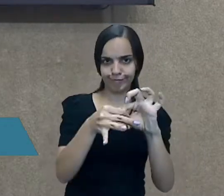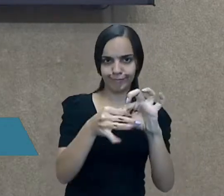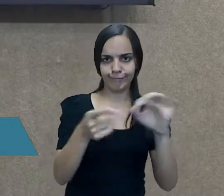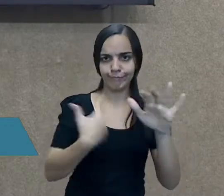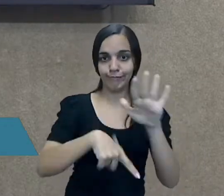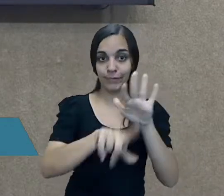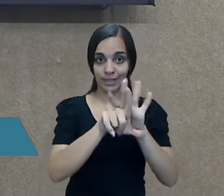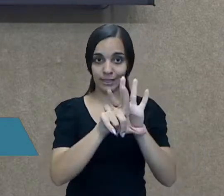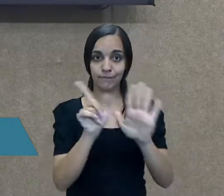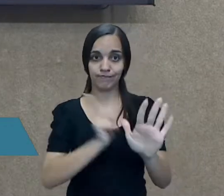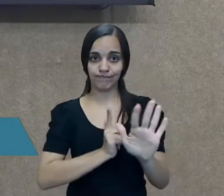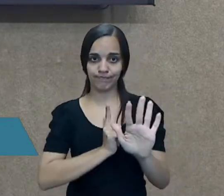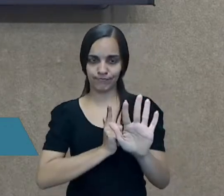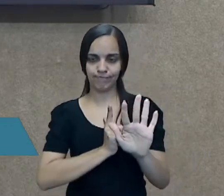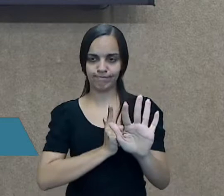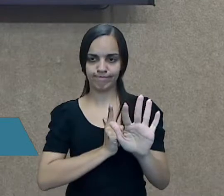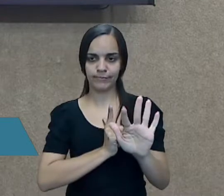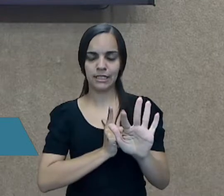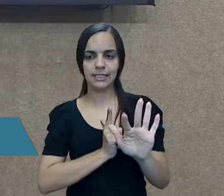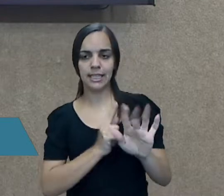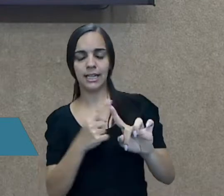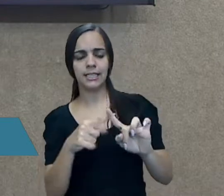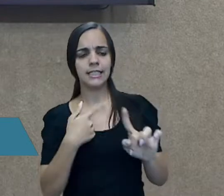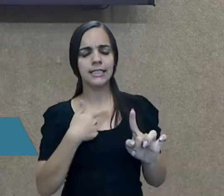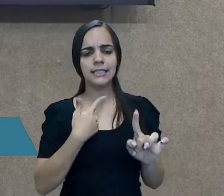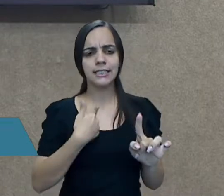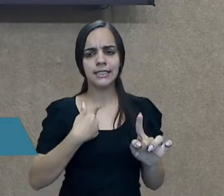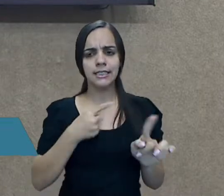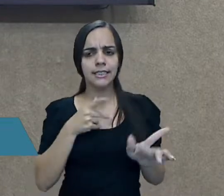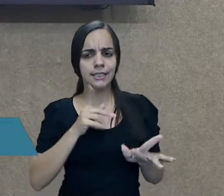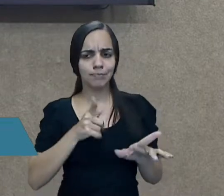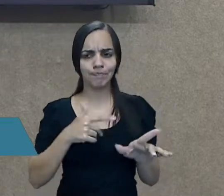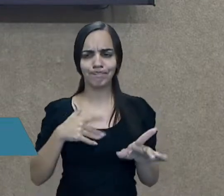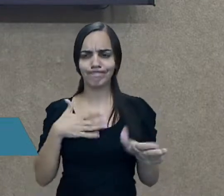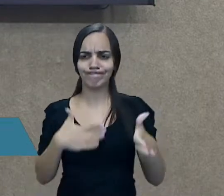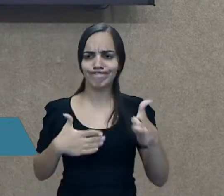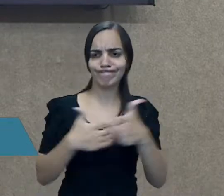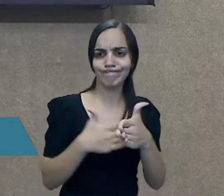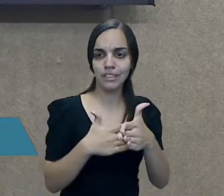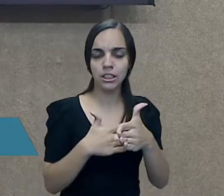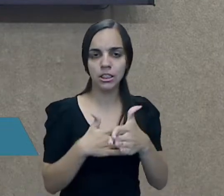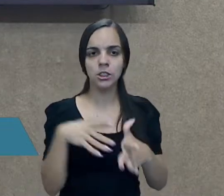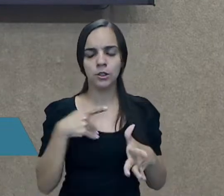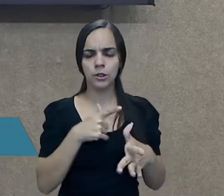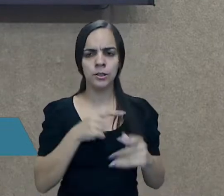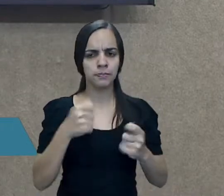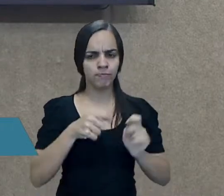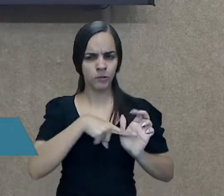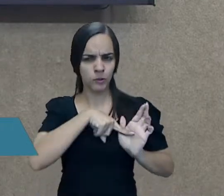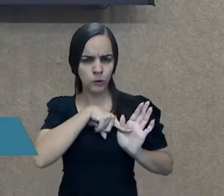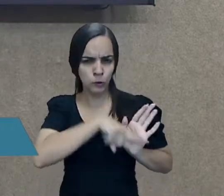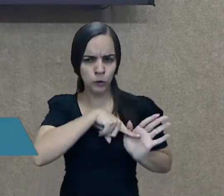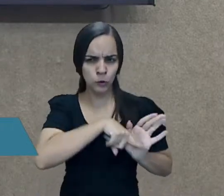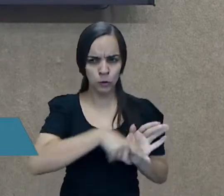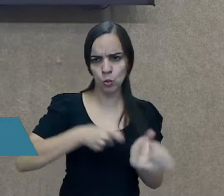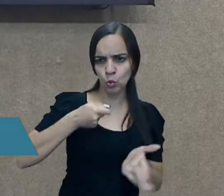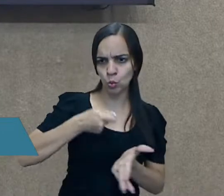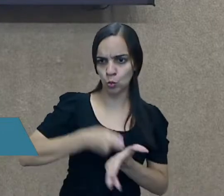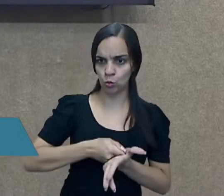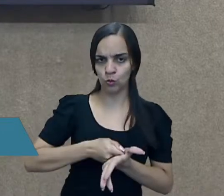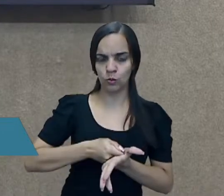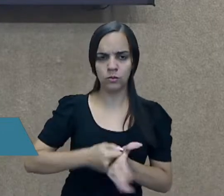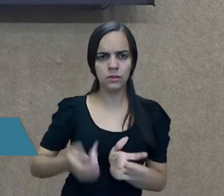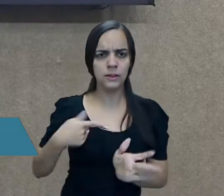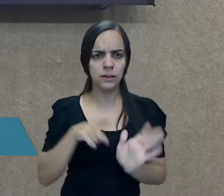que dificultam essas práticas comerciais, ou seja, para comprar uma grande empresa por outra ou